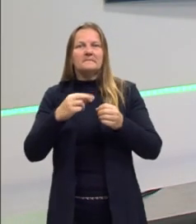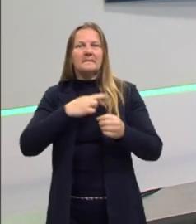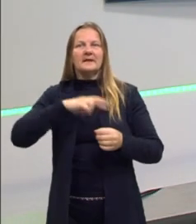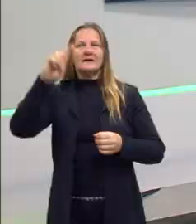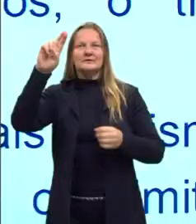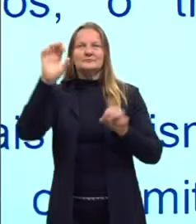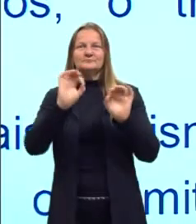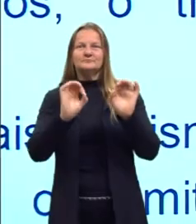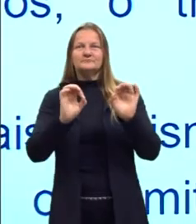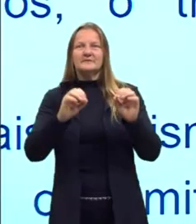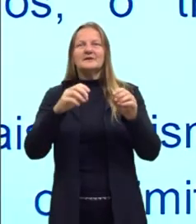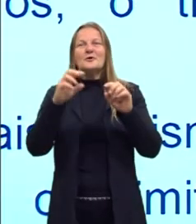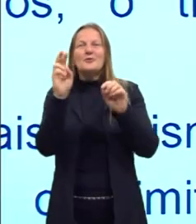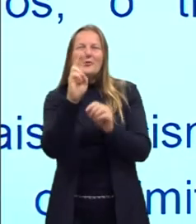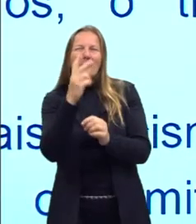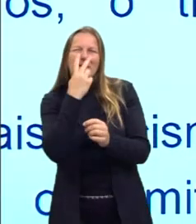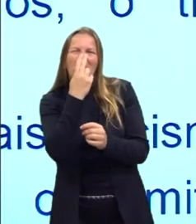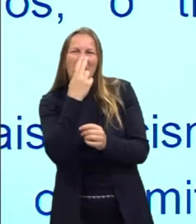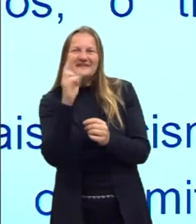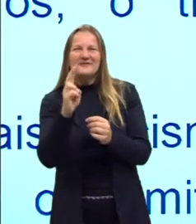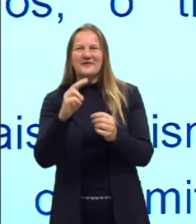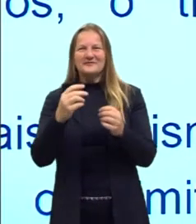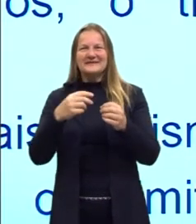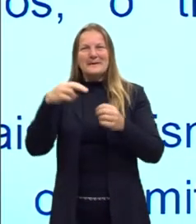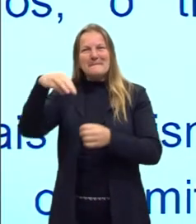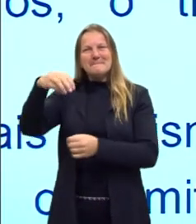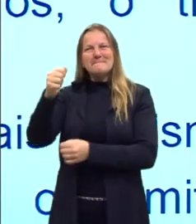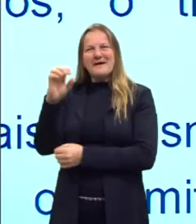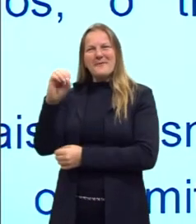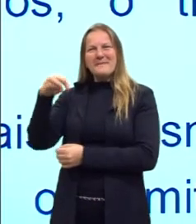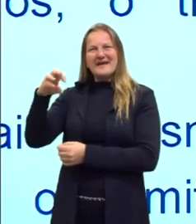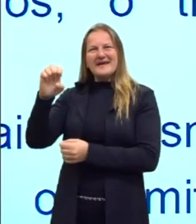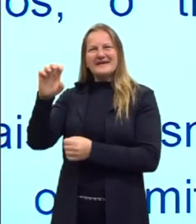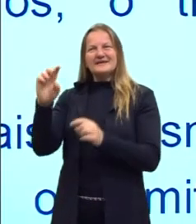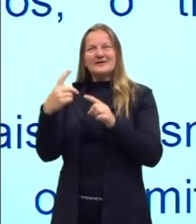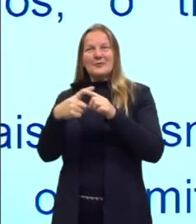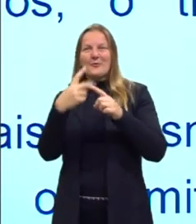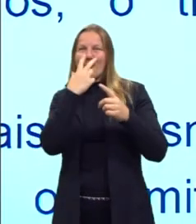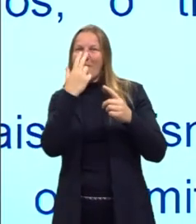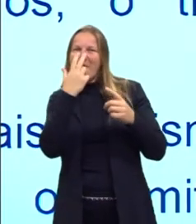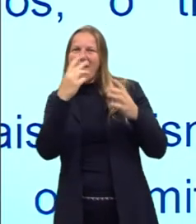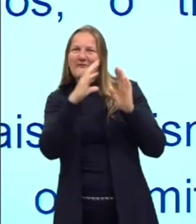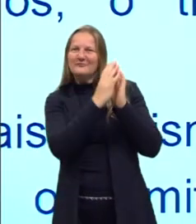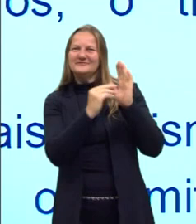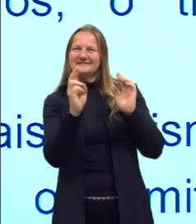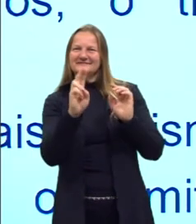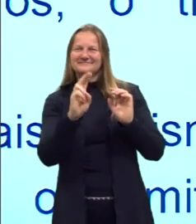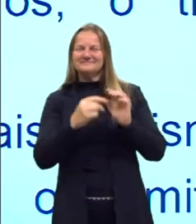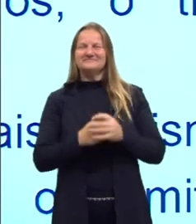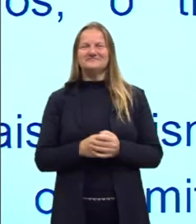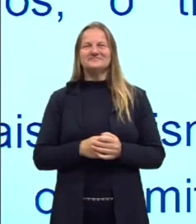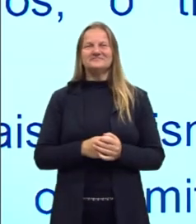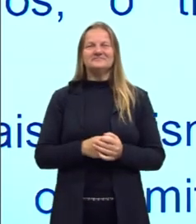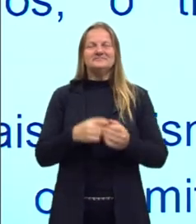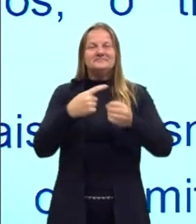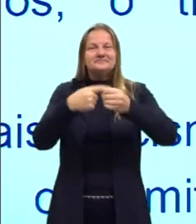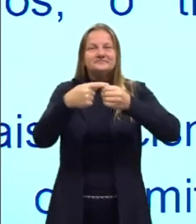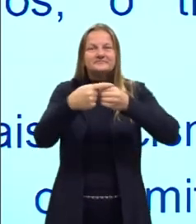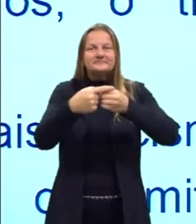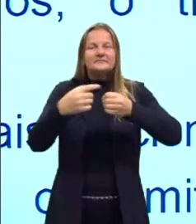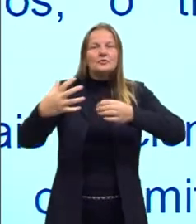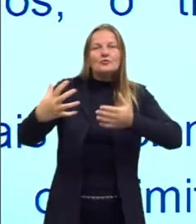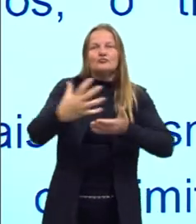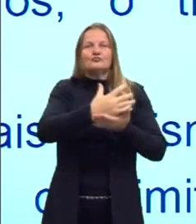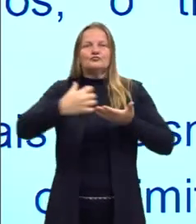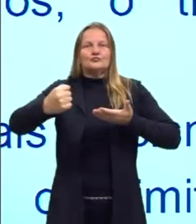religião islâmica né mas é um momento Toma essa cidade de Constantinopla E aí se diz que termina Idade